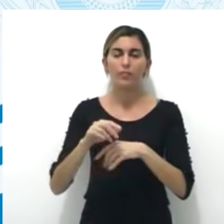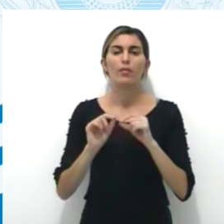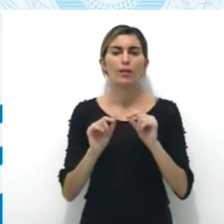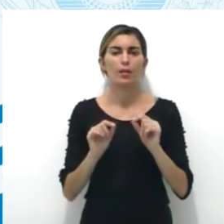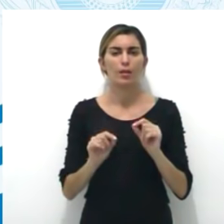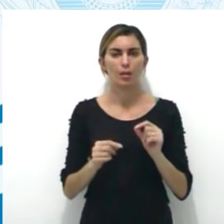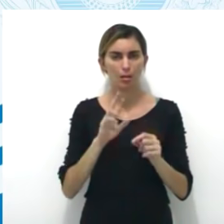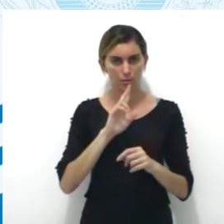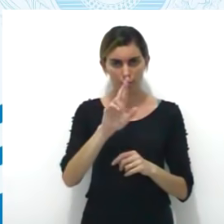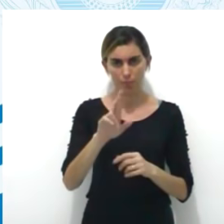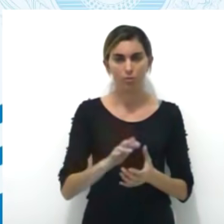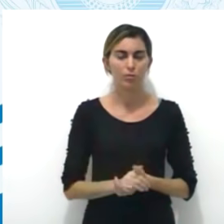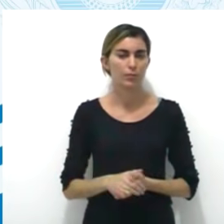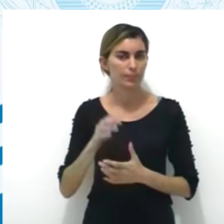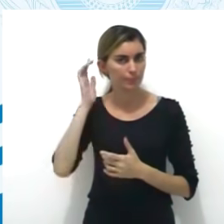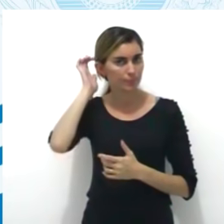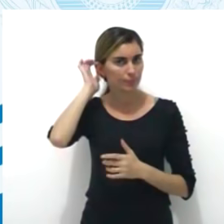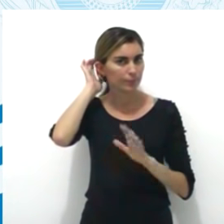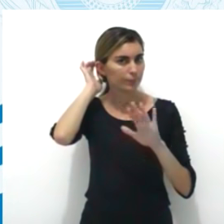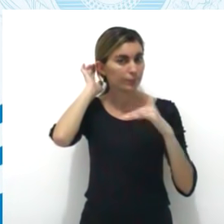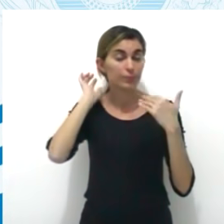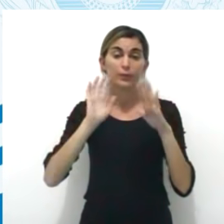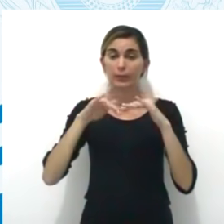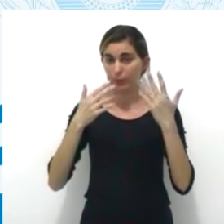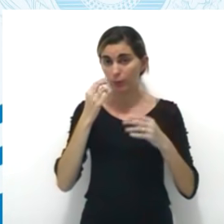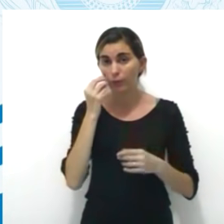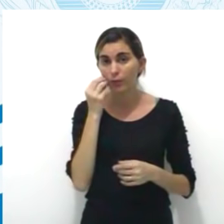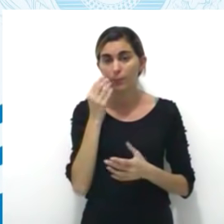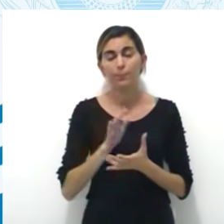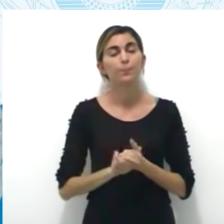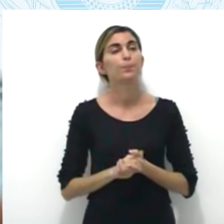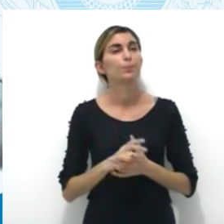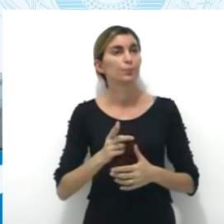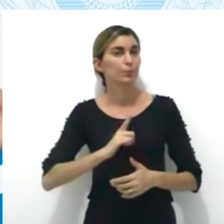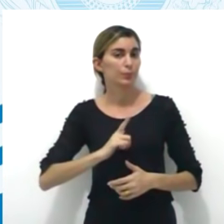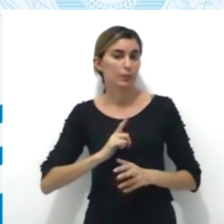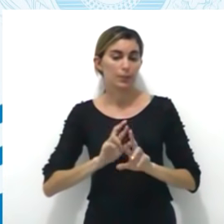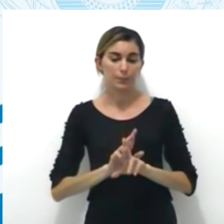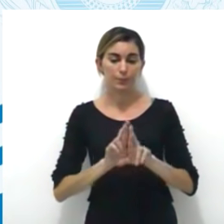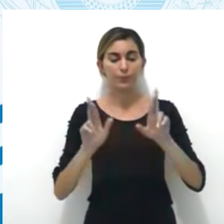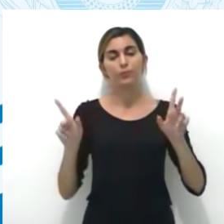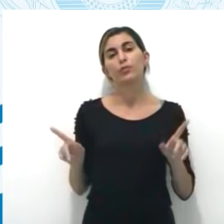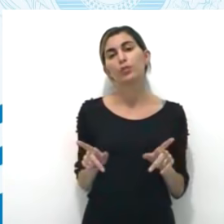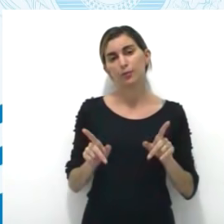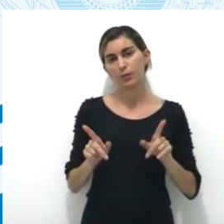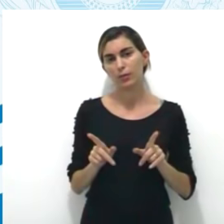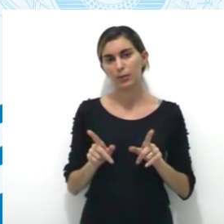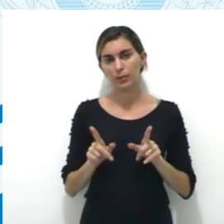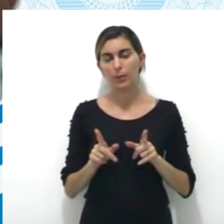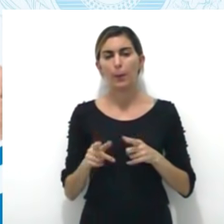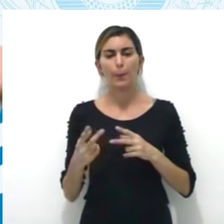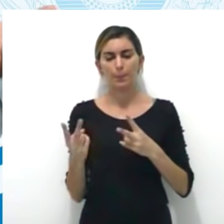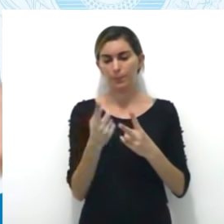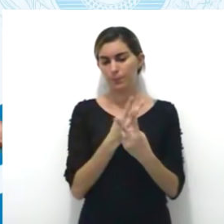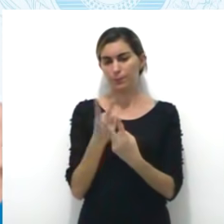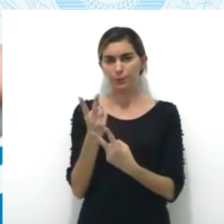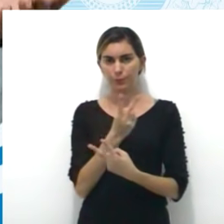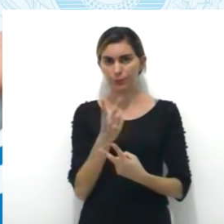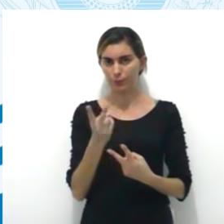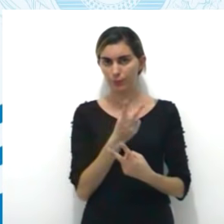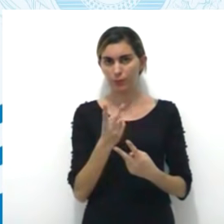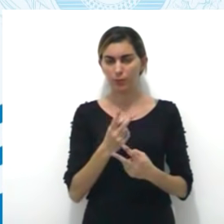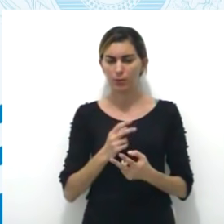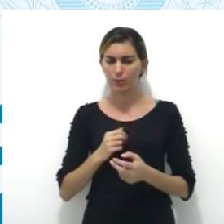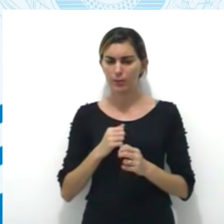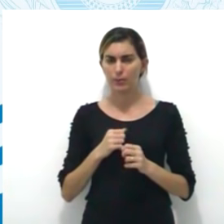trazem o que? A resposta. Então vejamos, então nós temos a diferença entre as